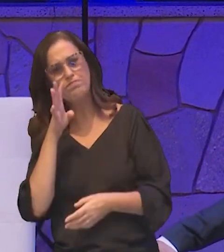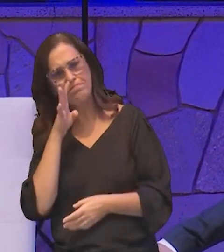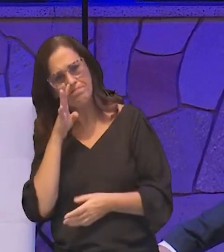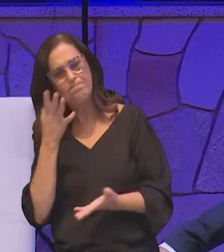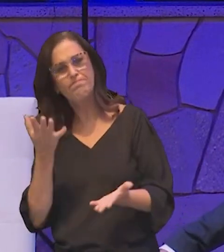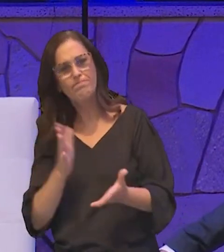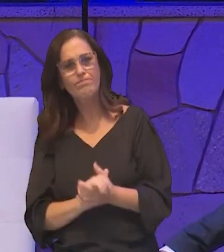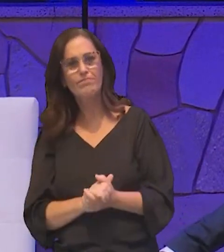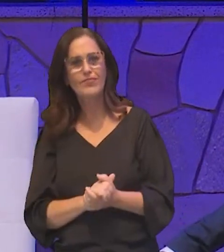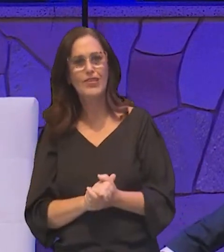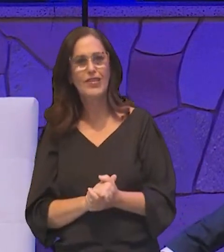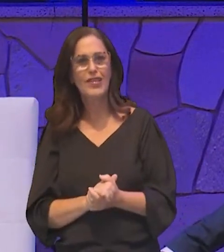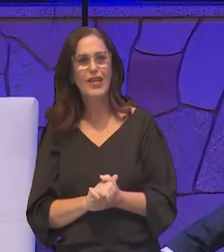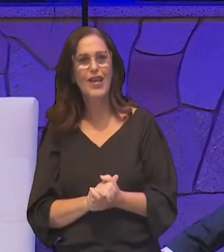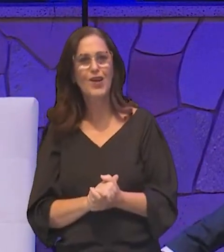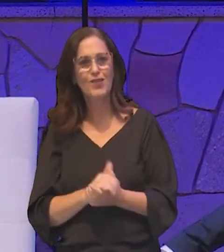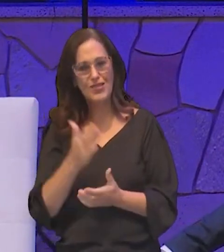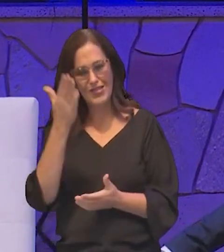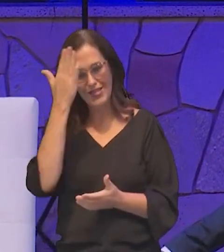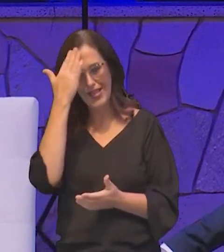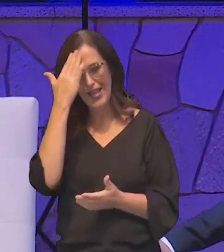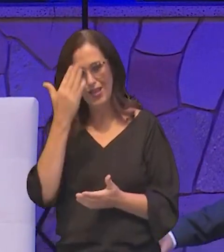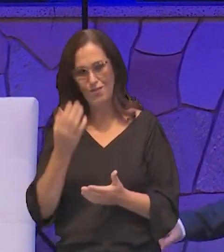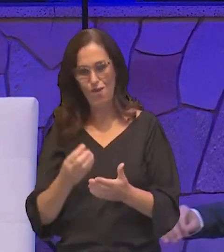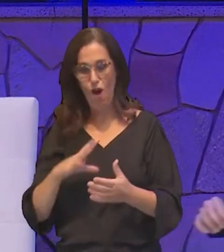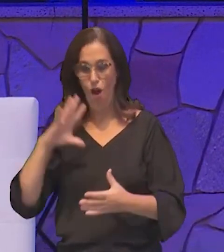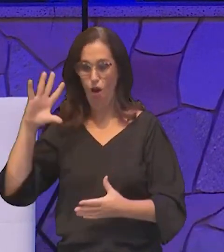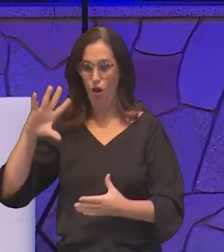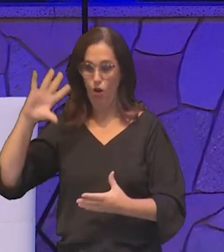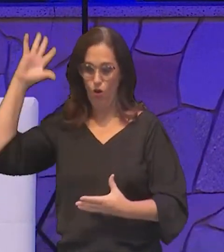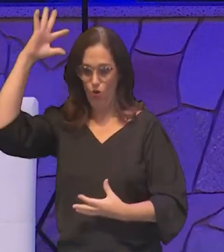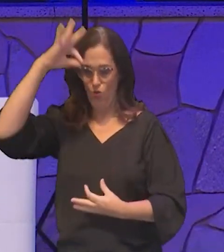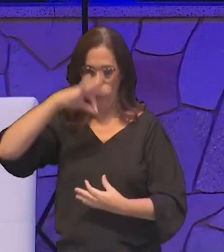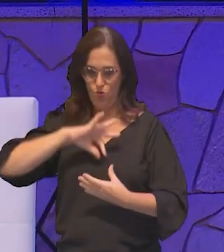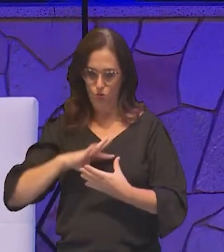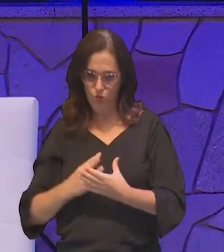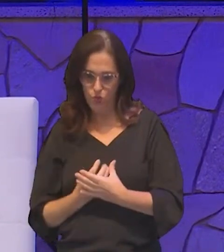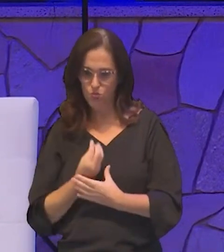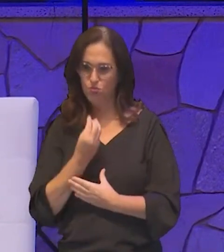Tenho certeza que você terá na sua vida os frutos do Espírito Santo.